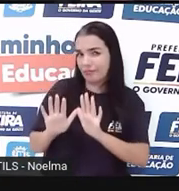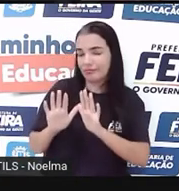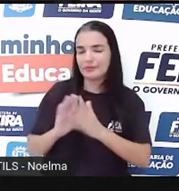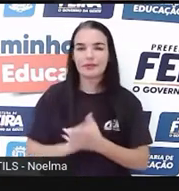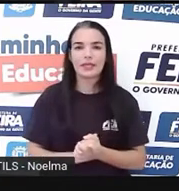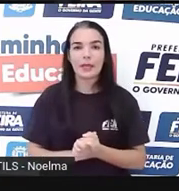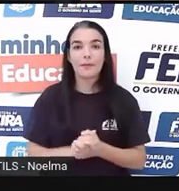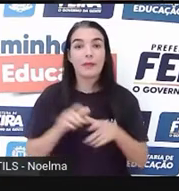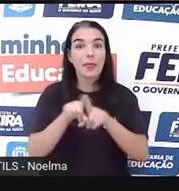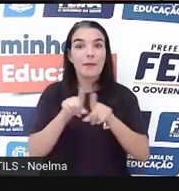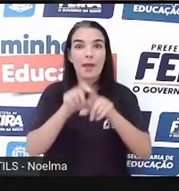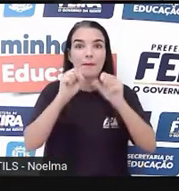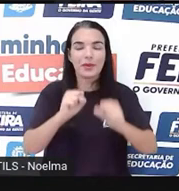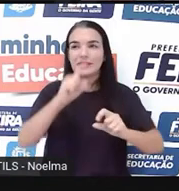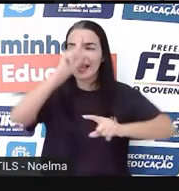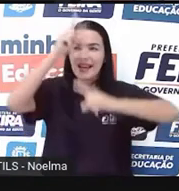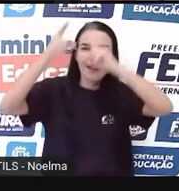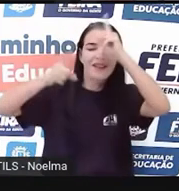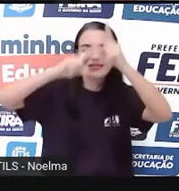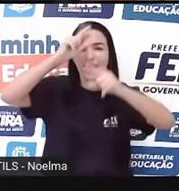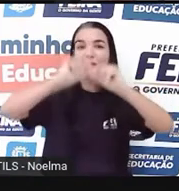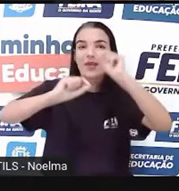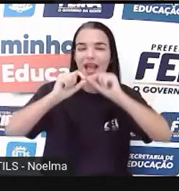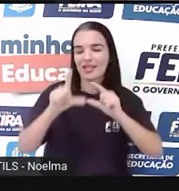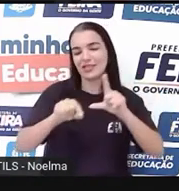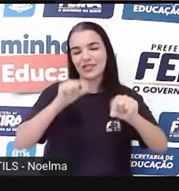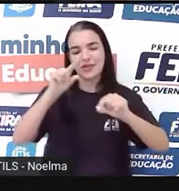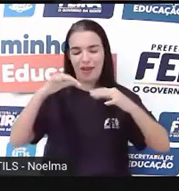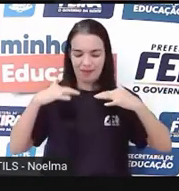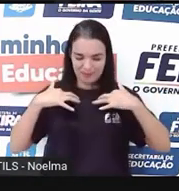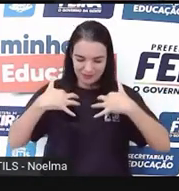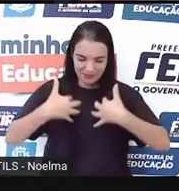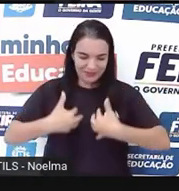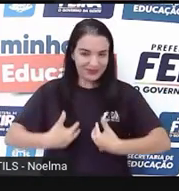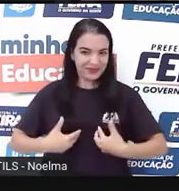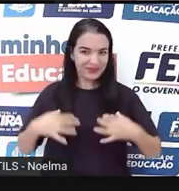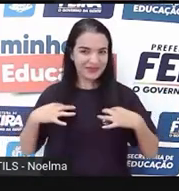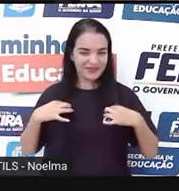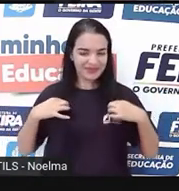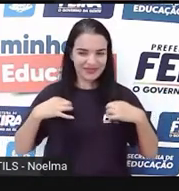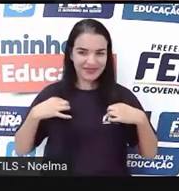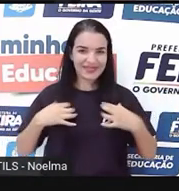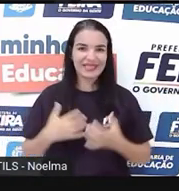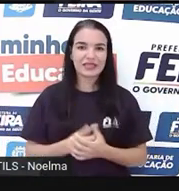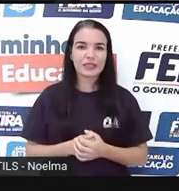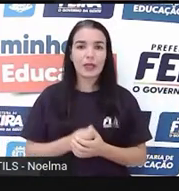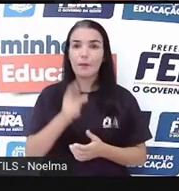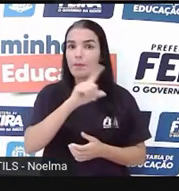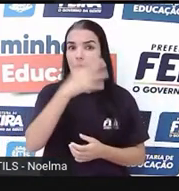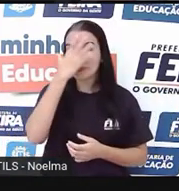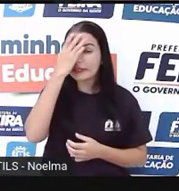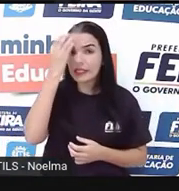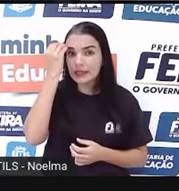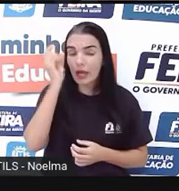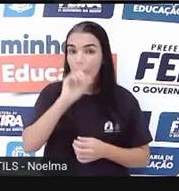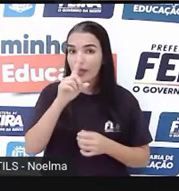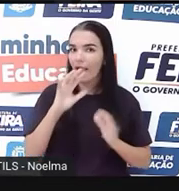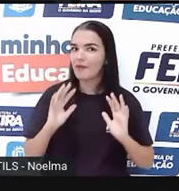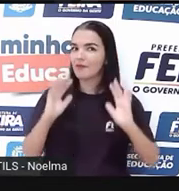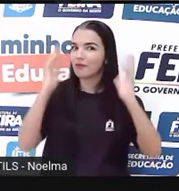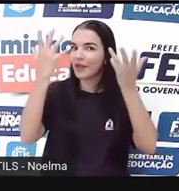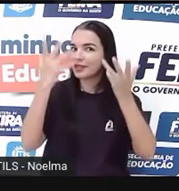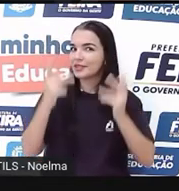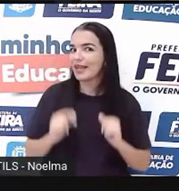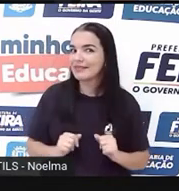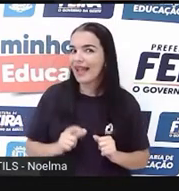E vale a criatividade para escolher as costumes, as fantasias. Não se esqueçam que na nossa festa